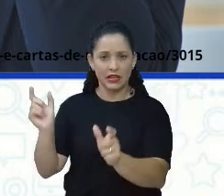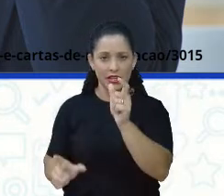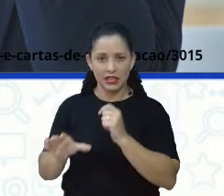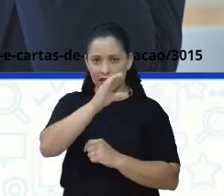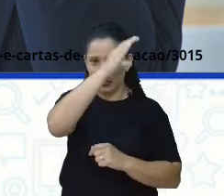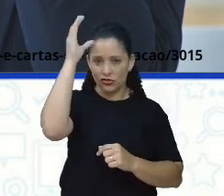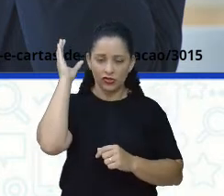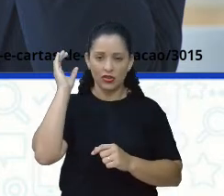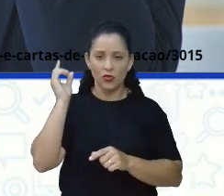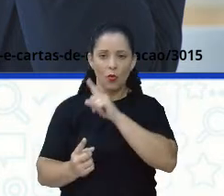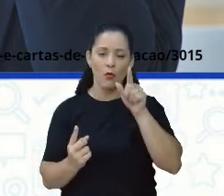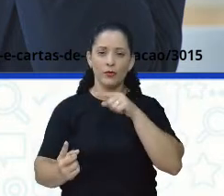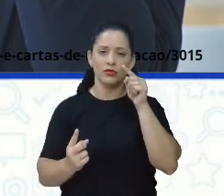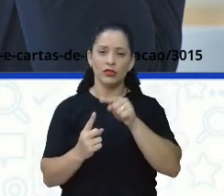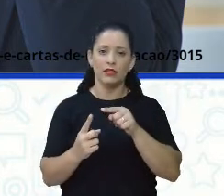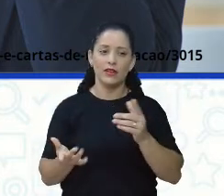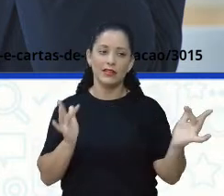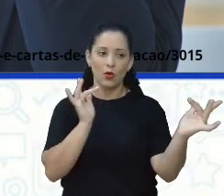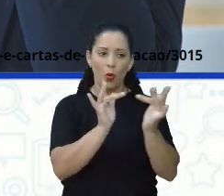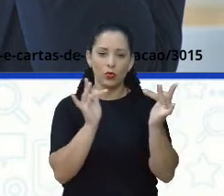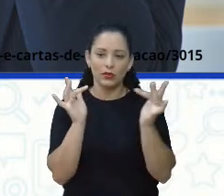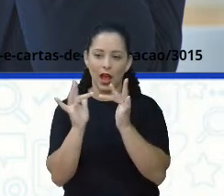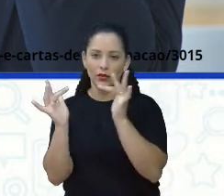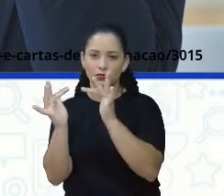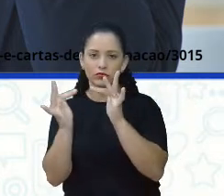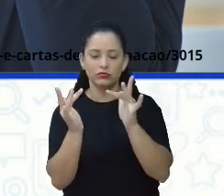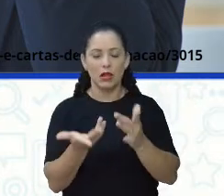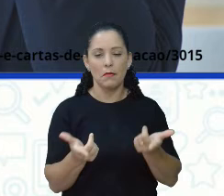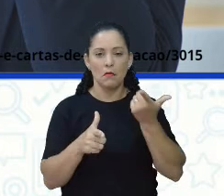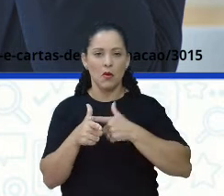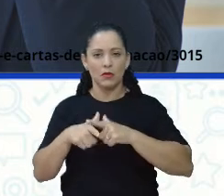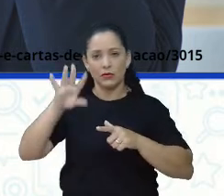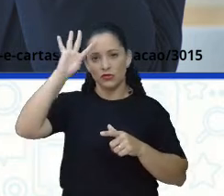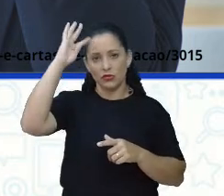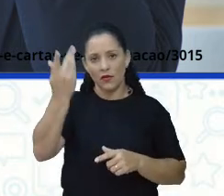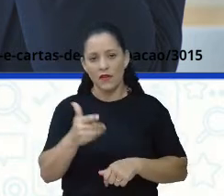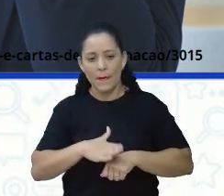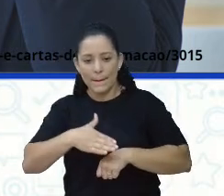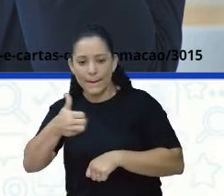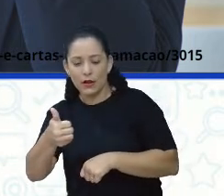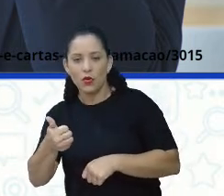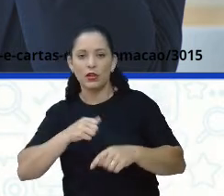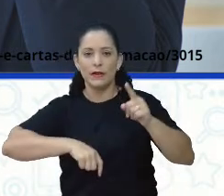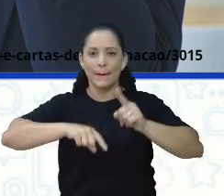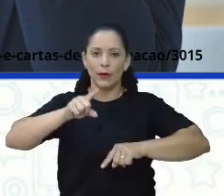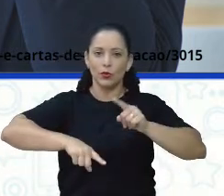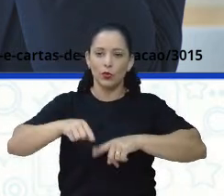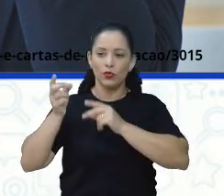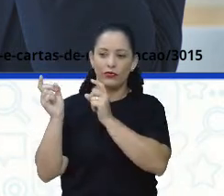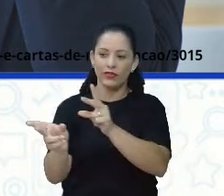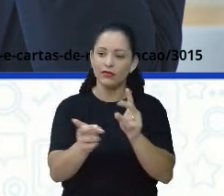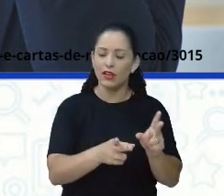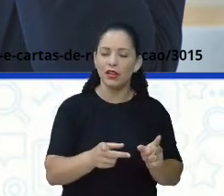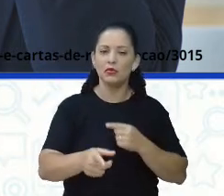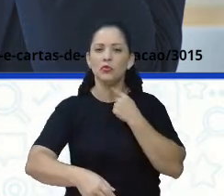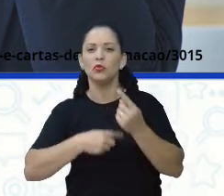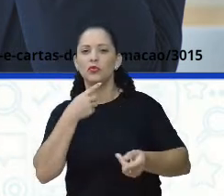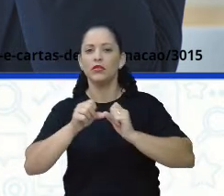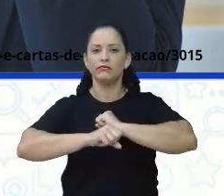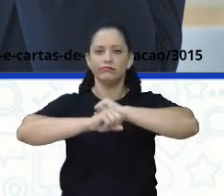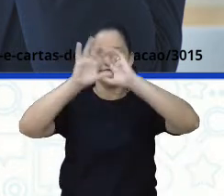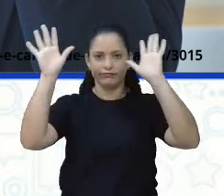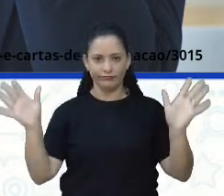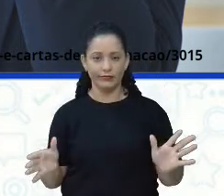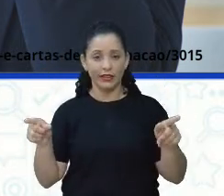contato direto com o cliente para resolver problemas, propor soluções, melhorias ao produto, tirar dúvidas e fazer